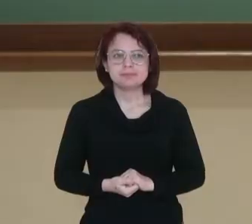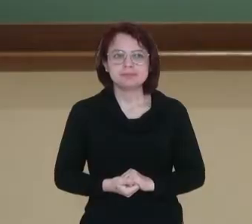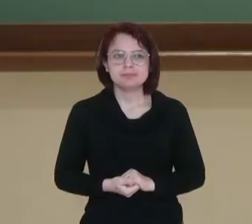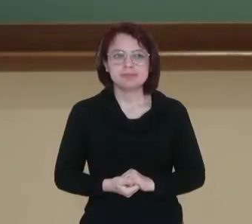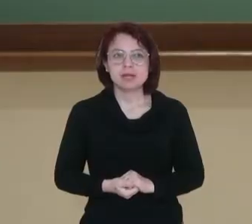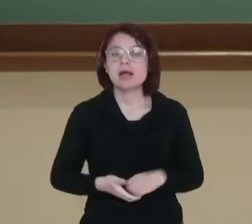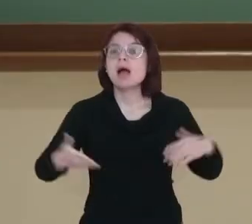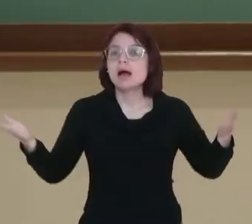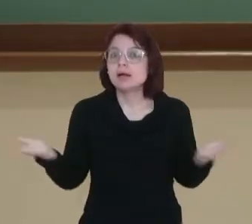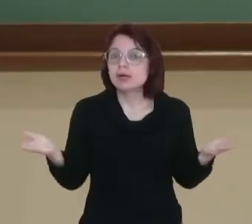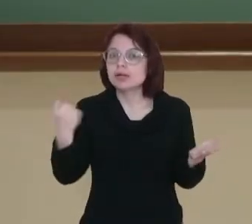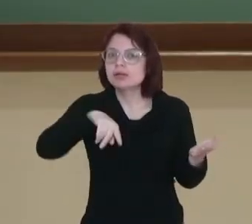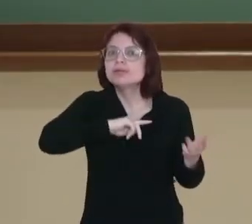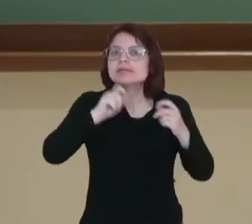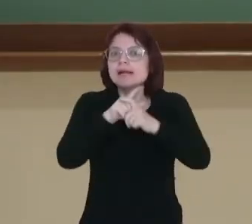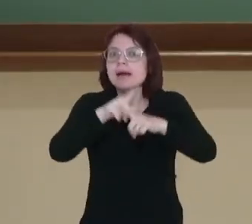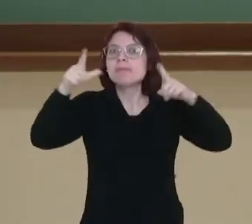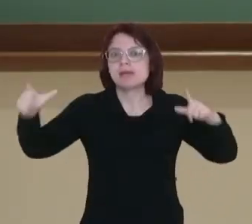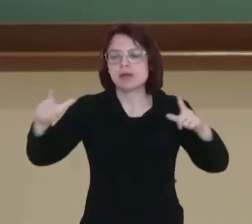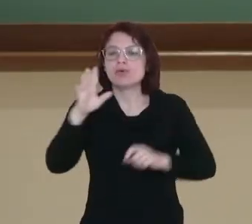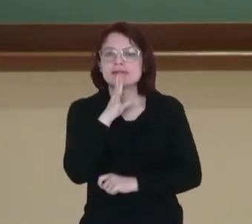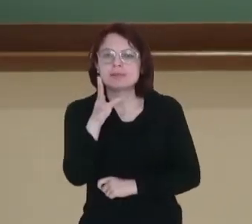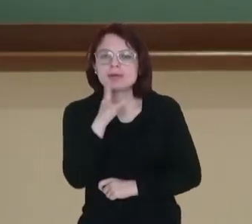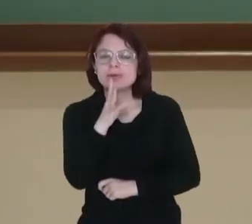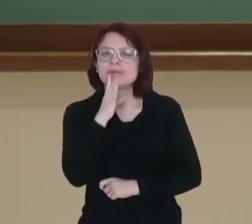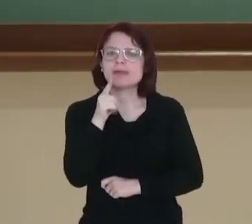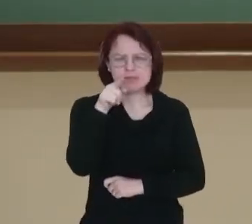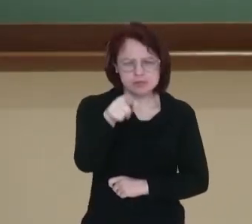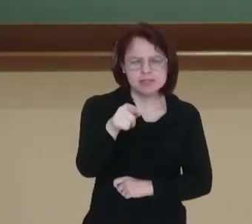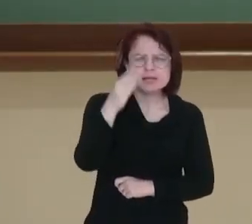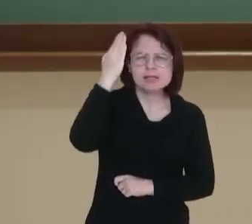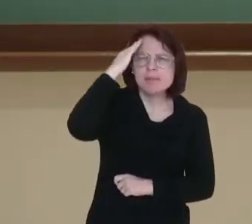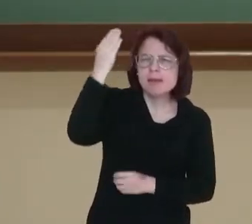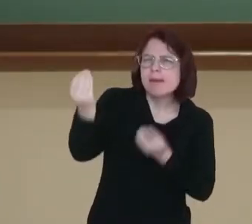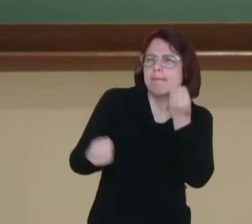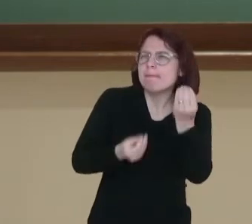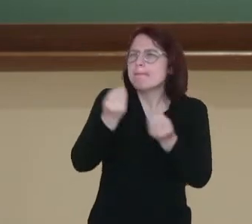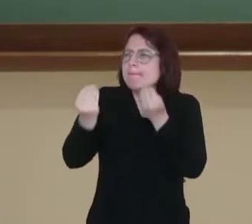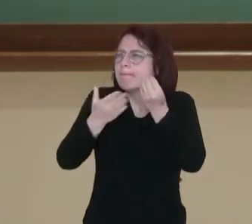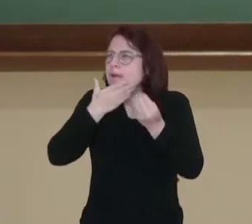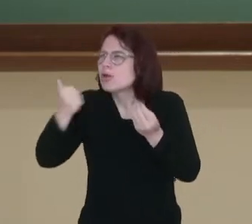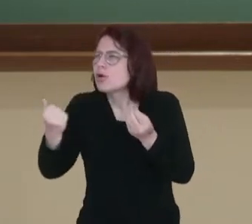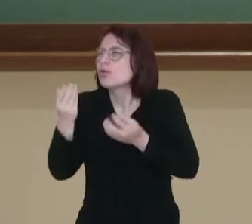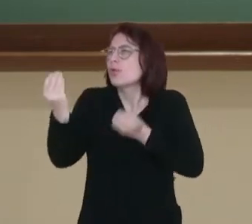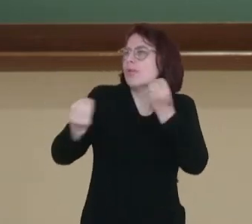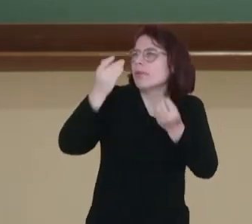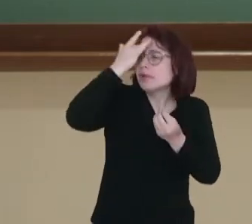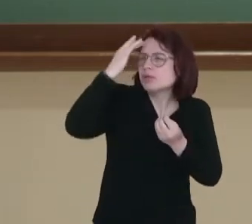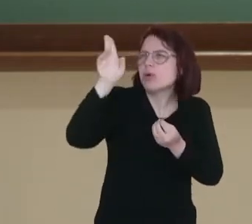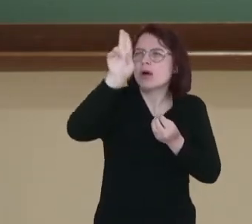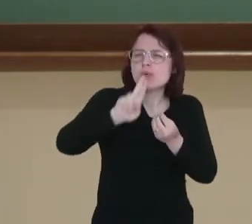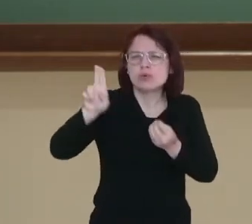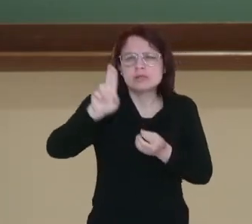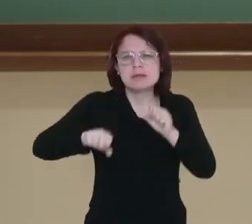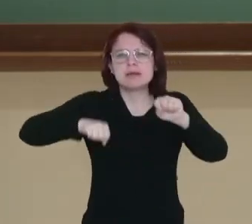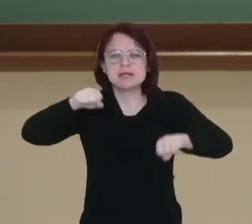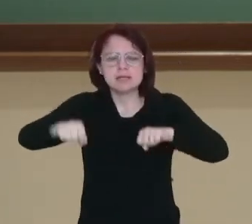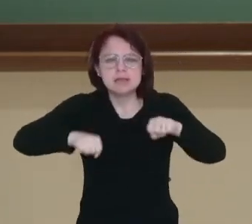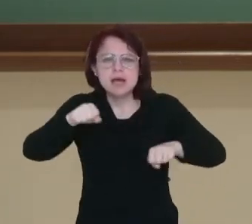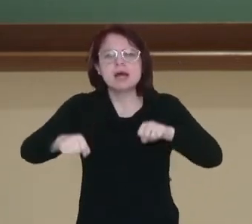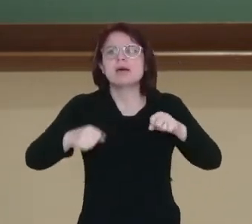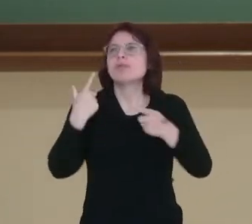Bom, vamos ampliar o nosso conhecimento, vamos saber melhor como é que as pessoas usam a bicicleta, né? Por que é